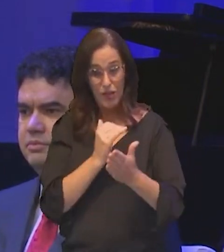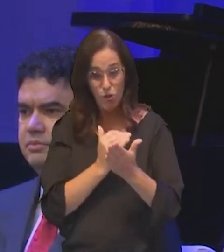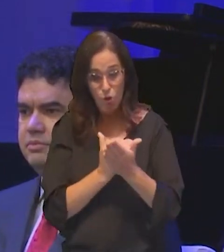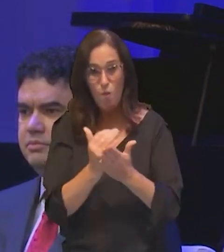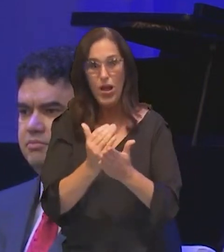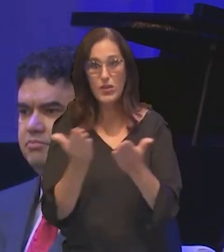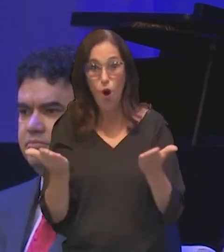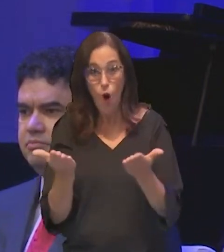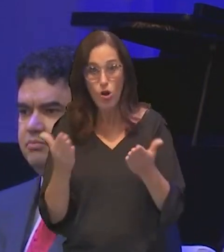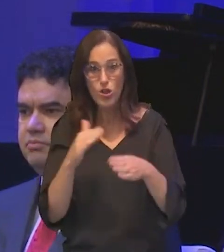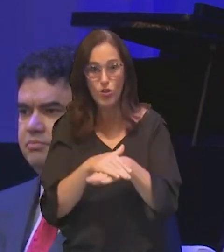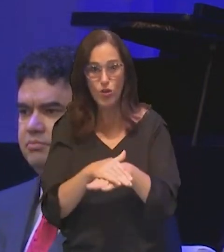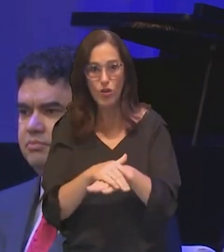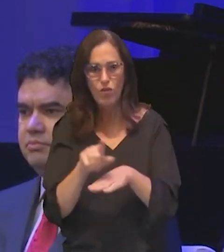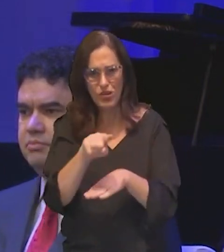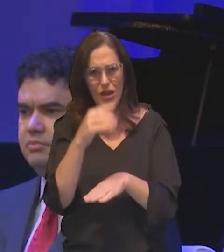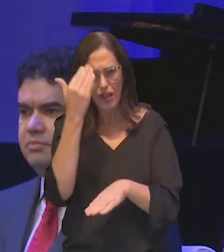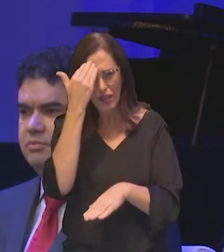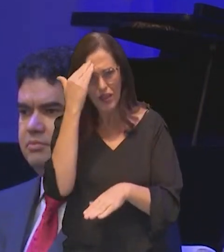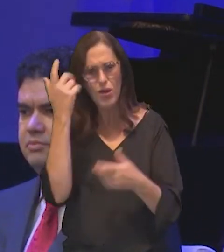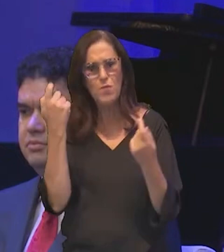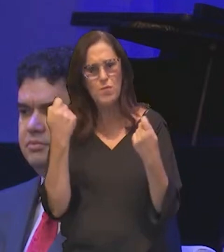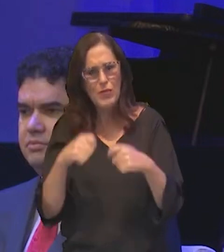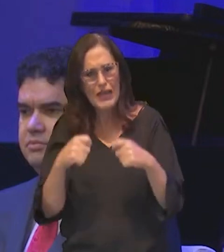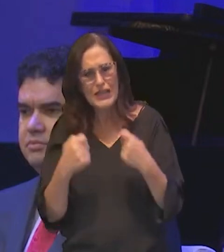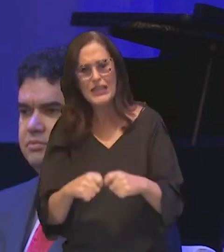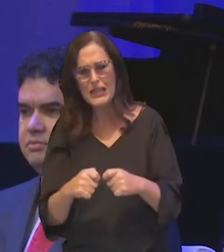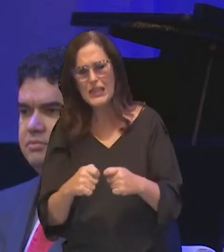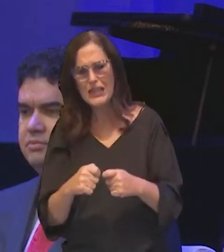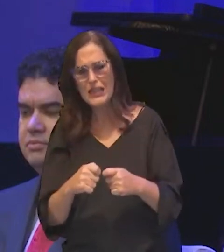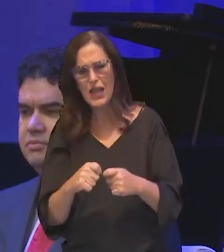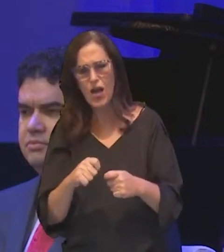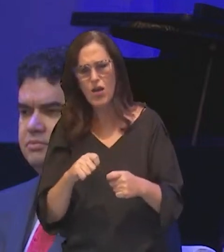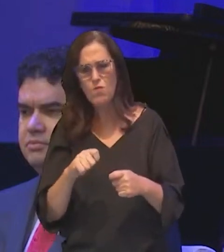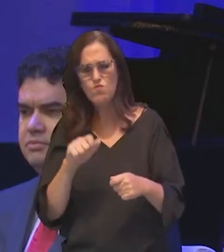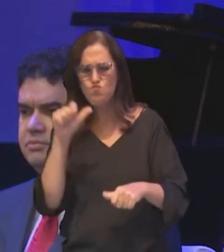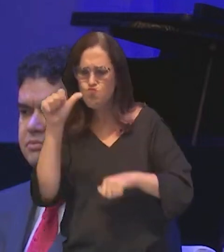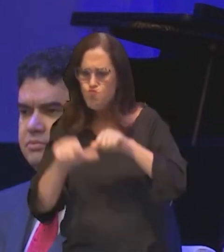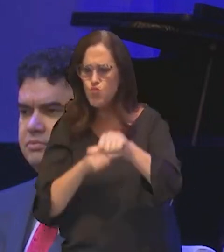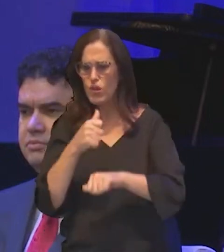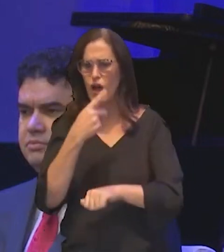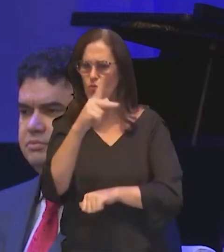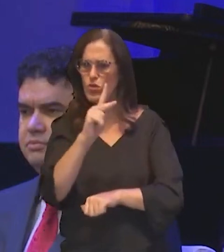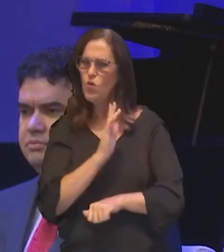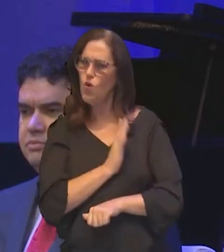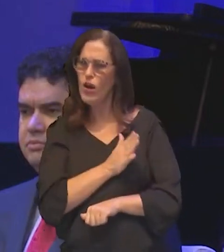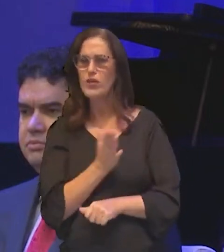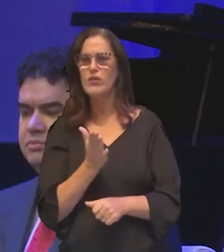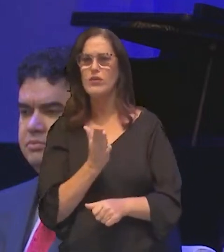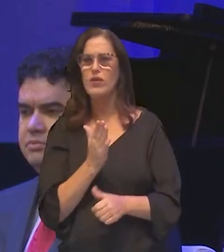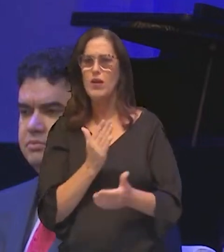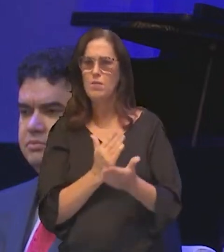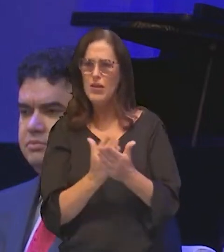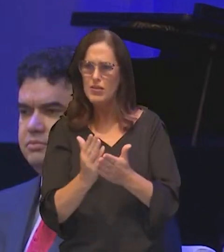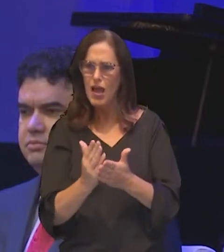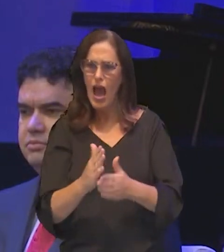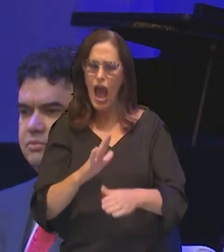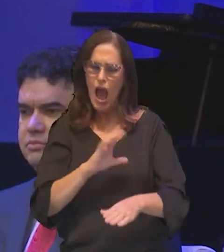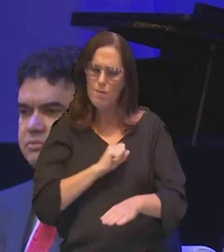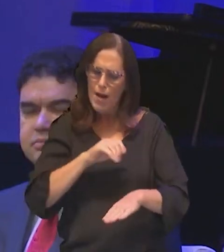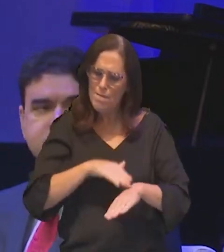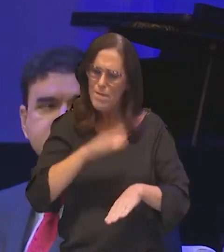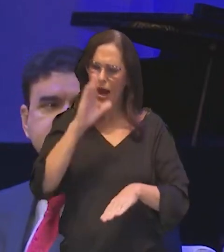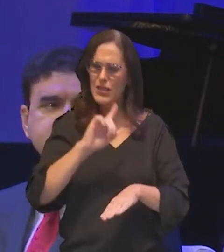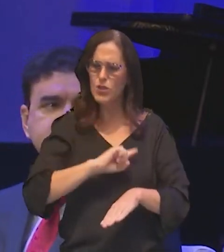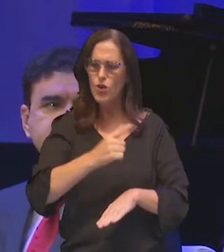noite. Se você entende que precisa virar uma chave no seu coração e passar a amar mais o próximo, que